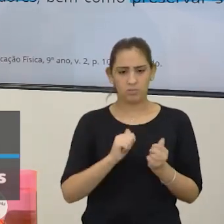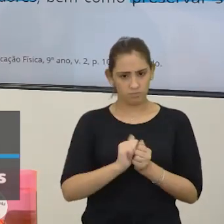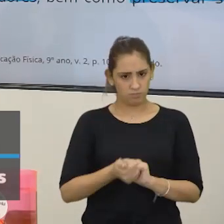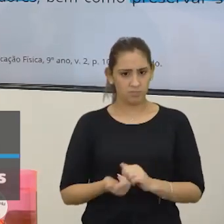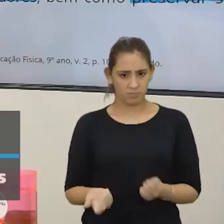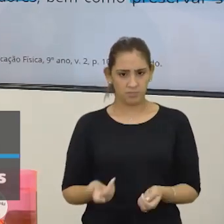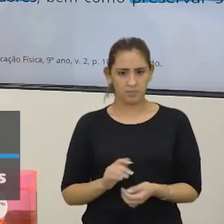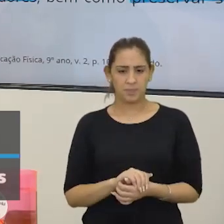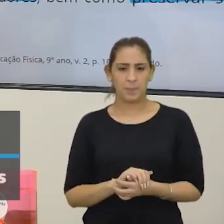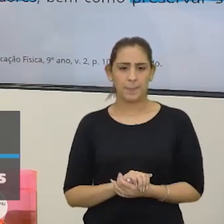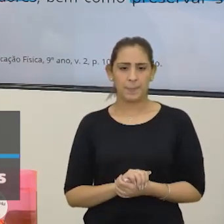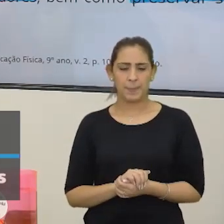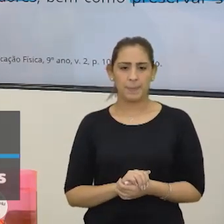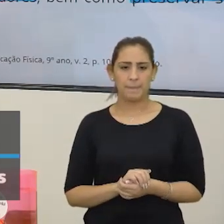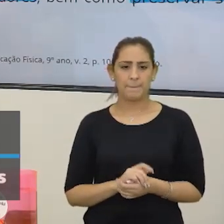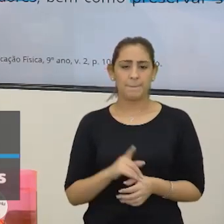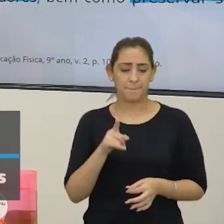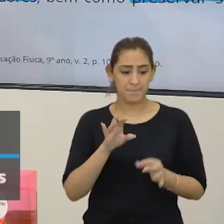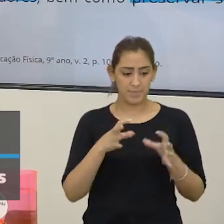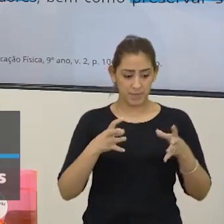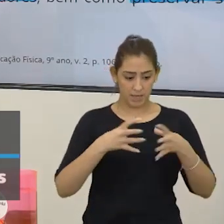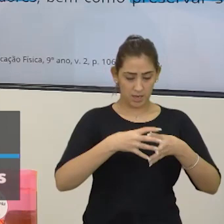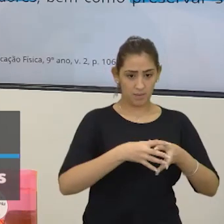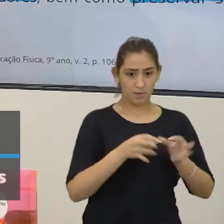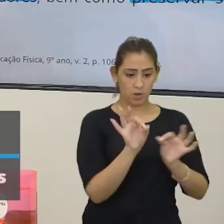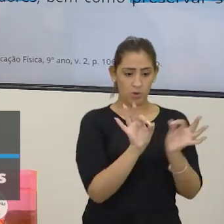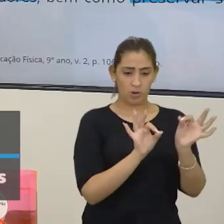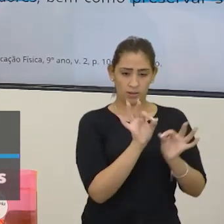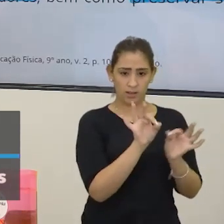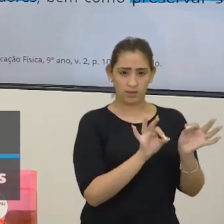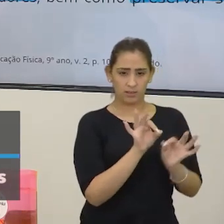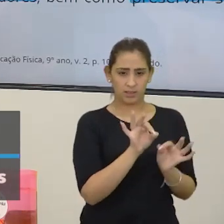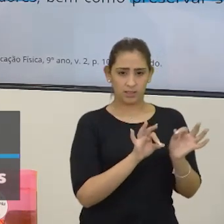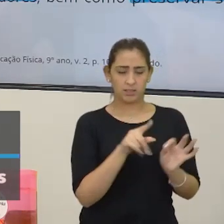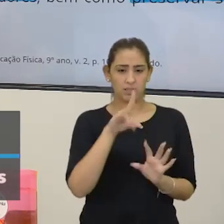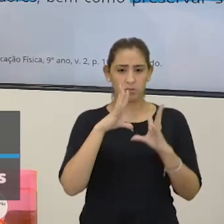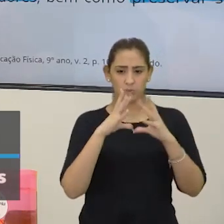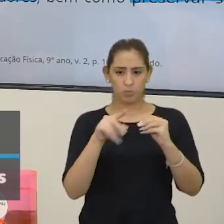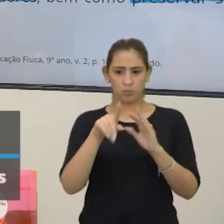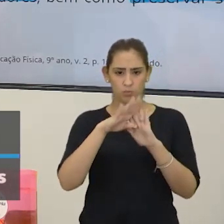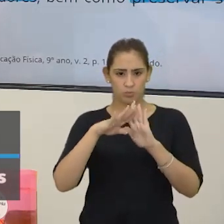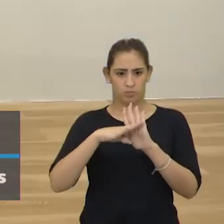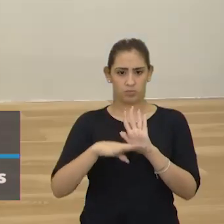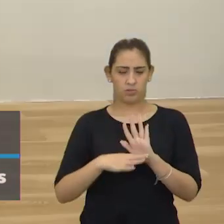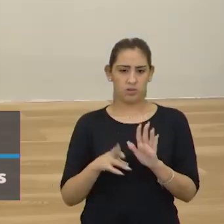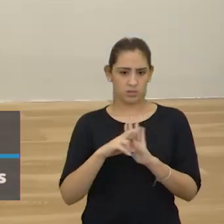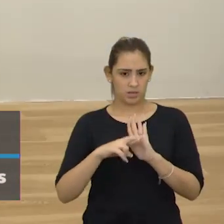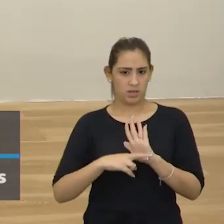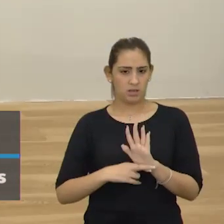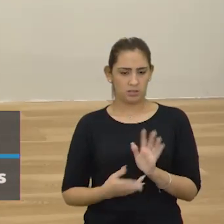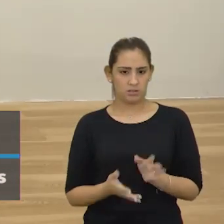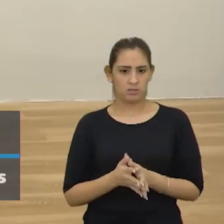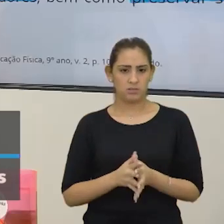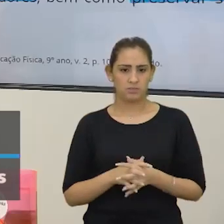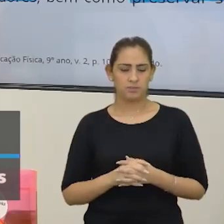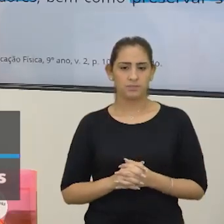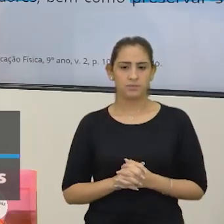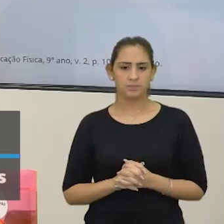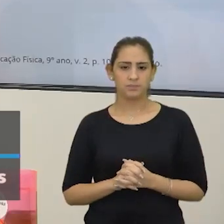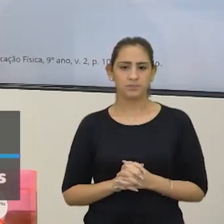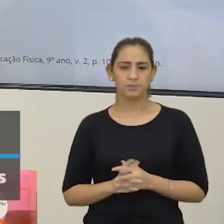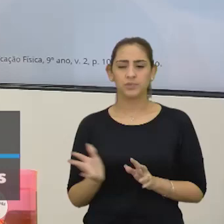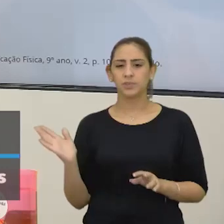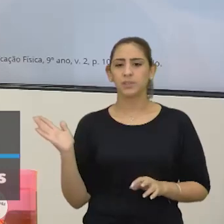toda a equipe, é que organizam aí essas alterações, essas adaptações das regras. Certo?